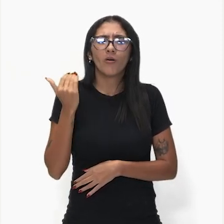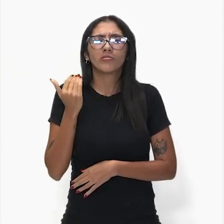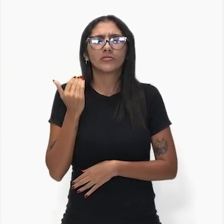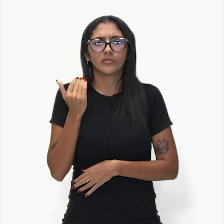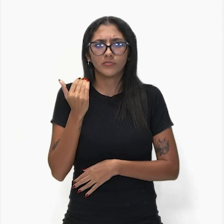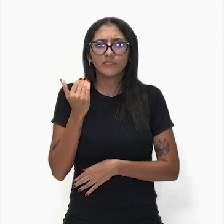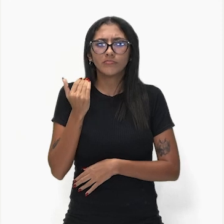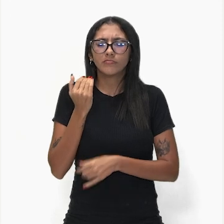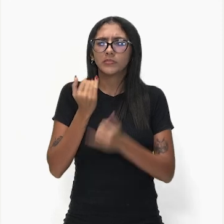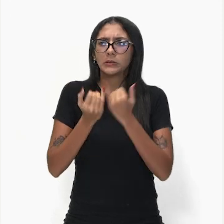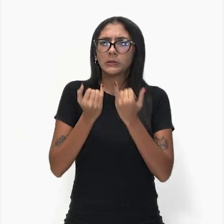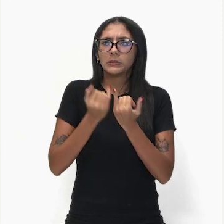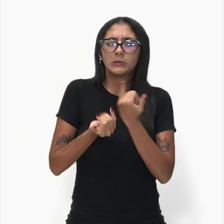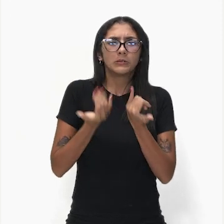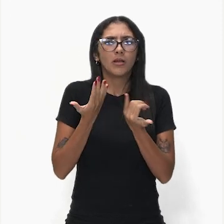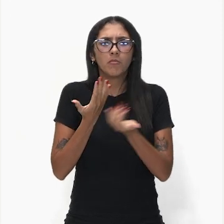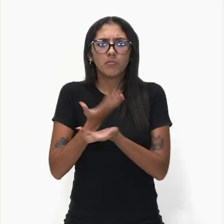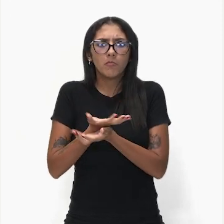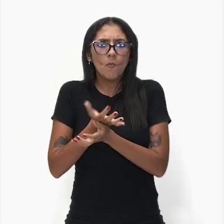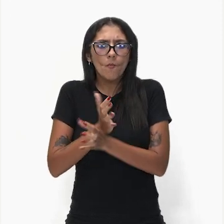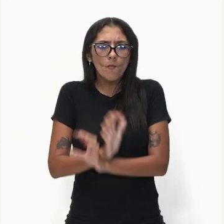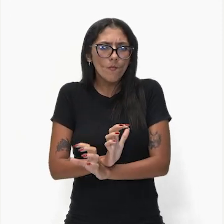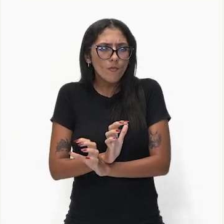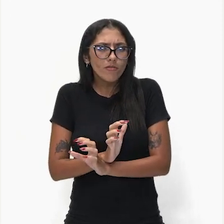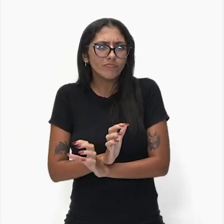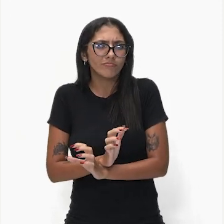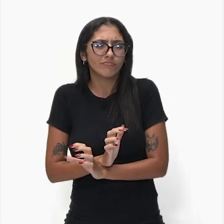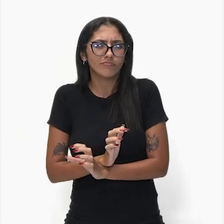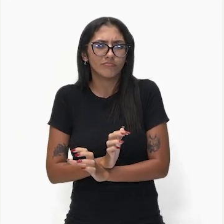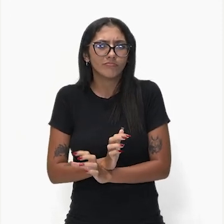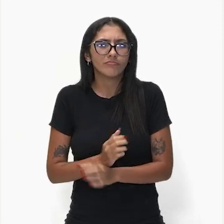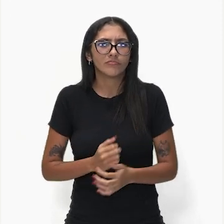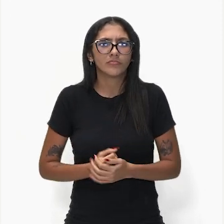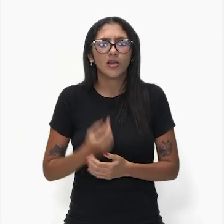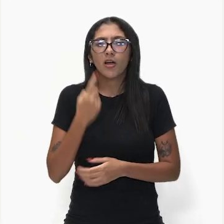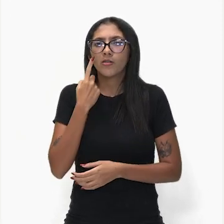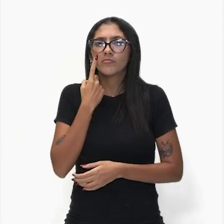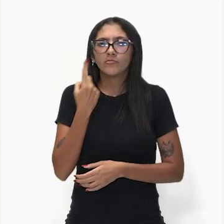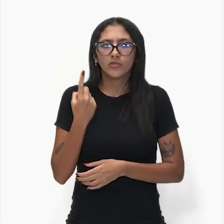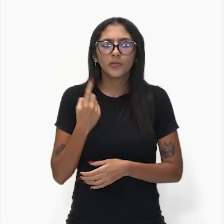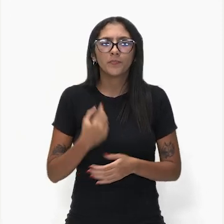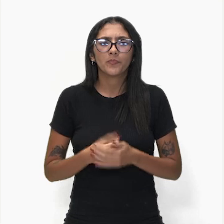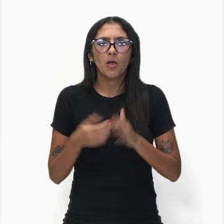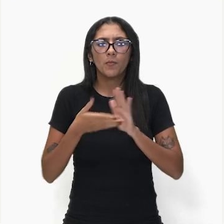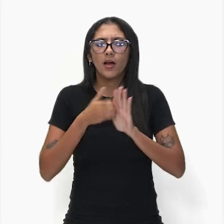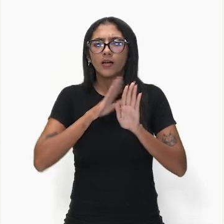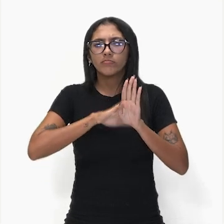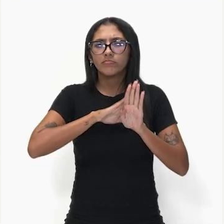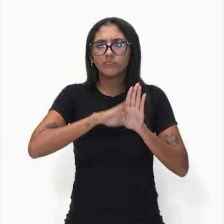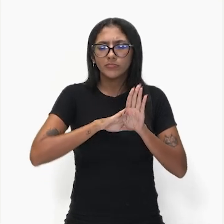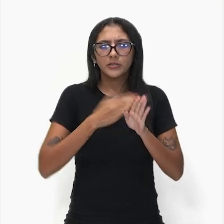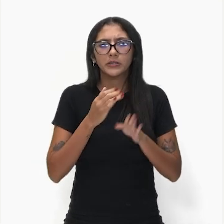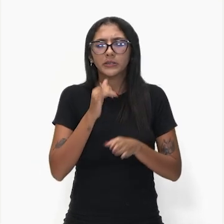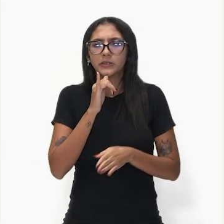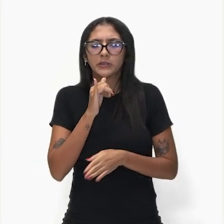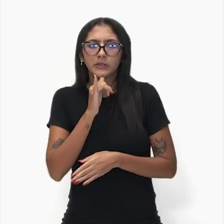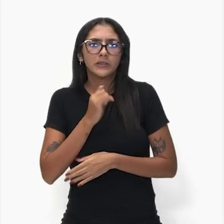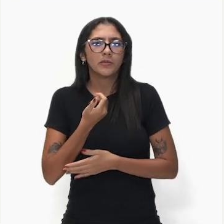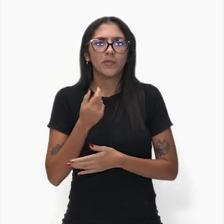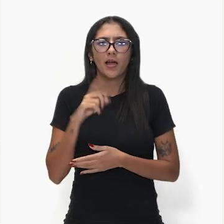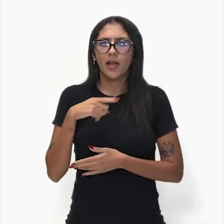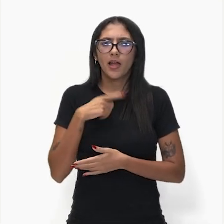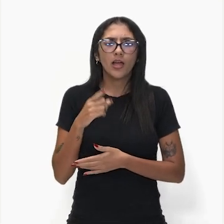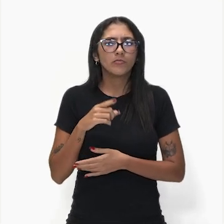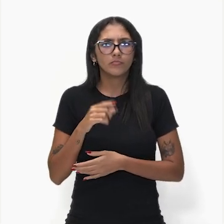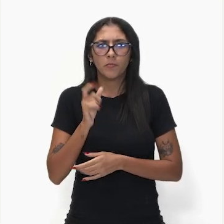um esqueleto fosse tão magro. Olha a hipérbole aqui, a figura de linguagem do exagero, gente, sendo utilizada